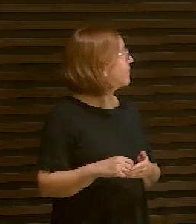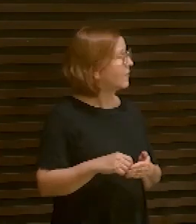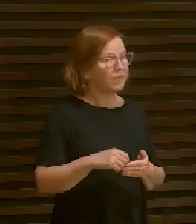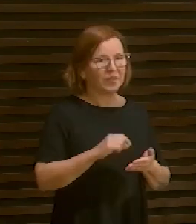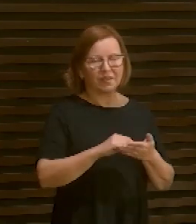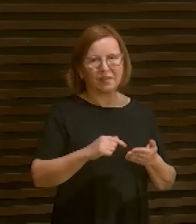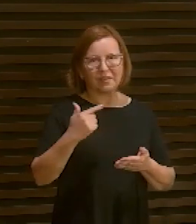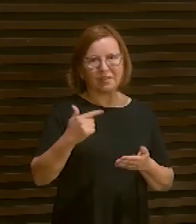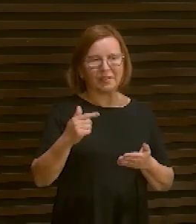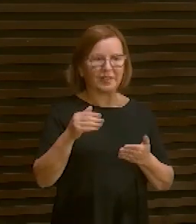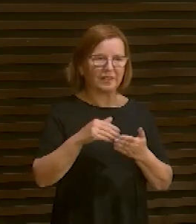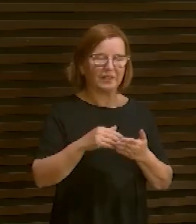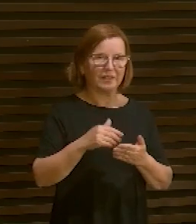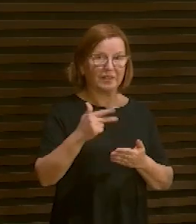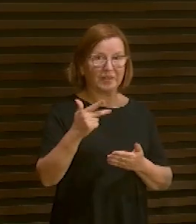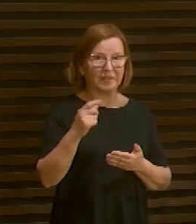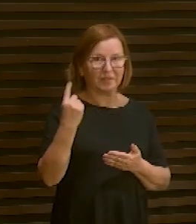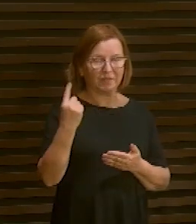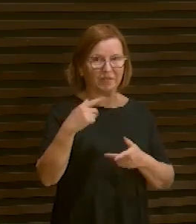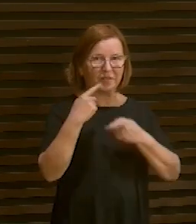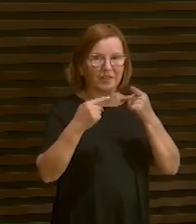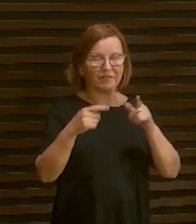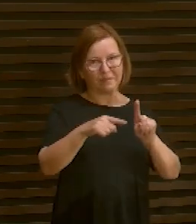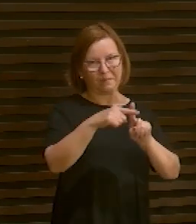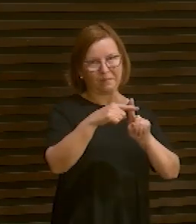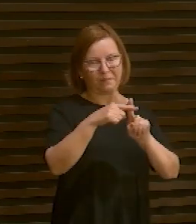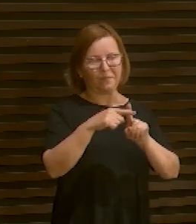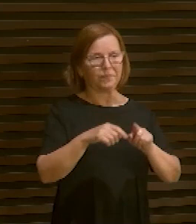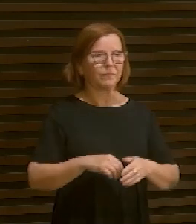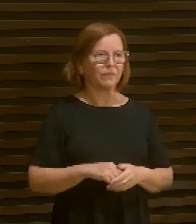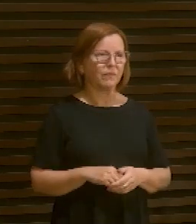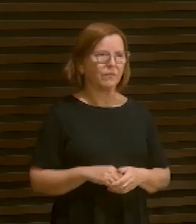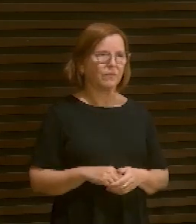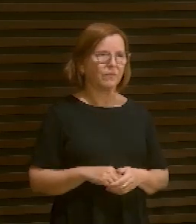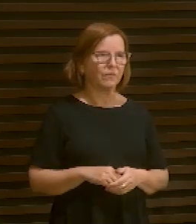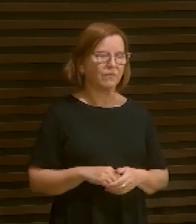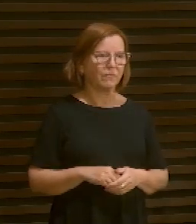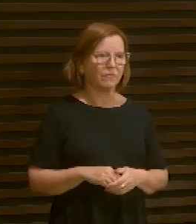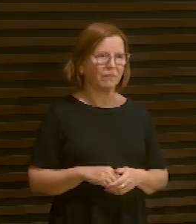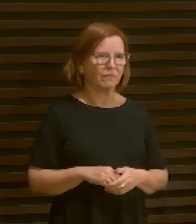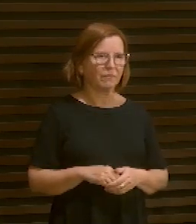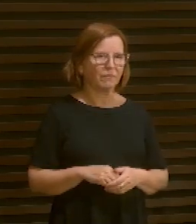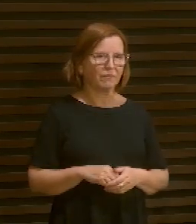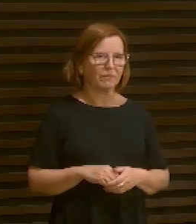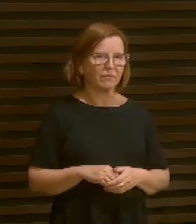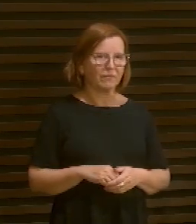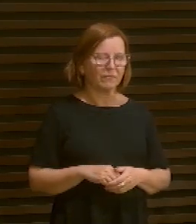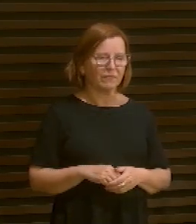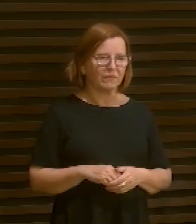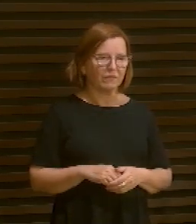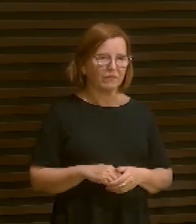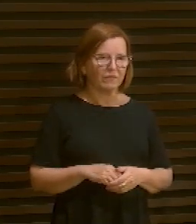Esse salmo é o Salmo da cruz. Nós vamos pular o pedaço da cruz, né?